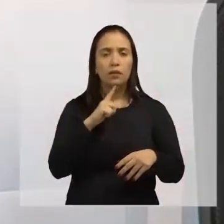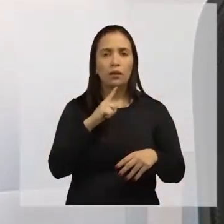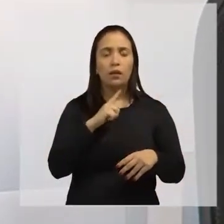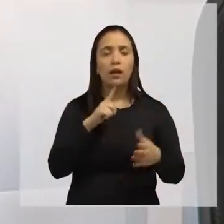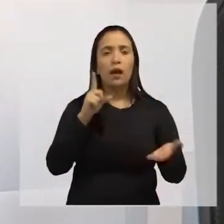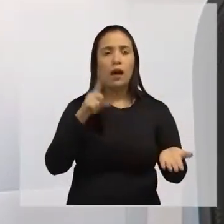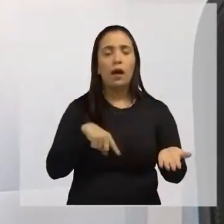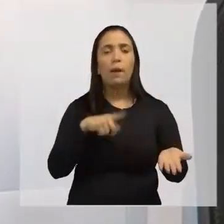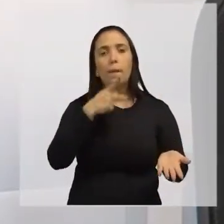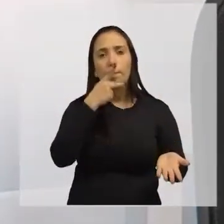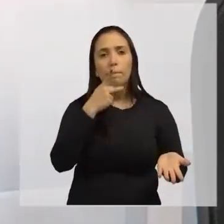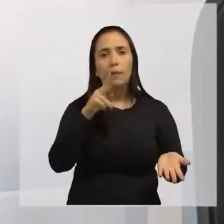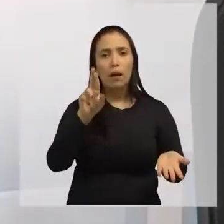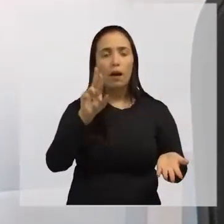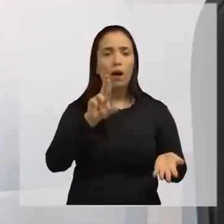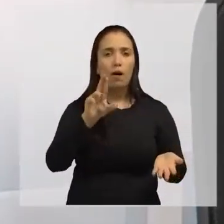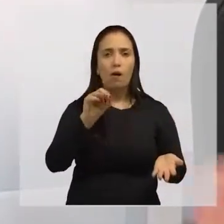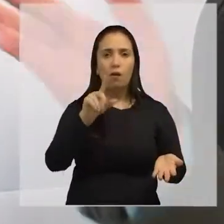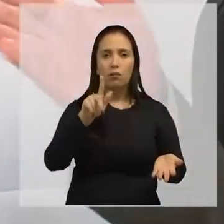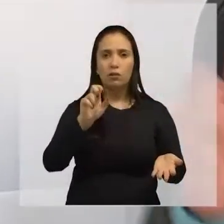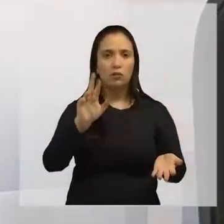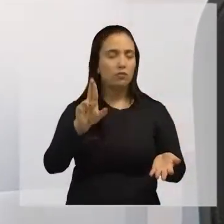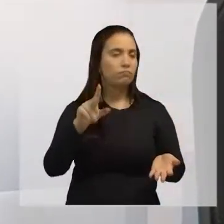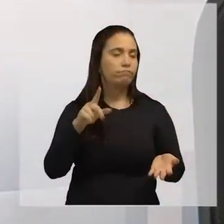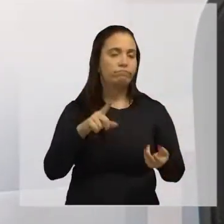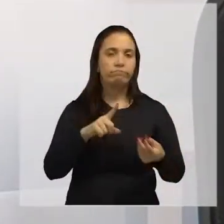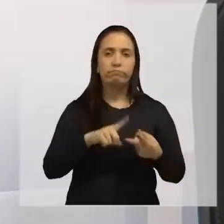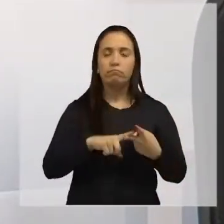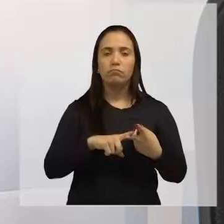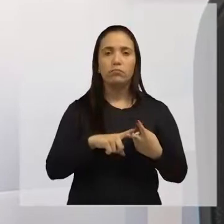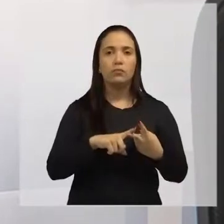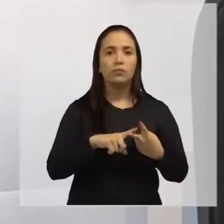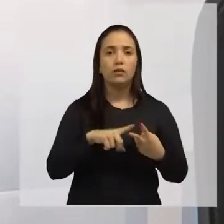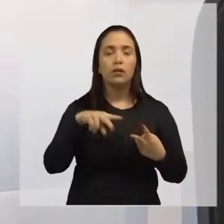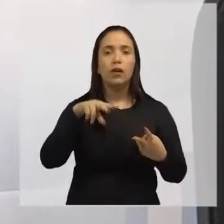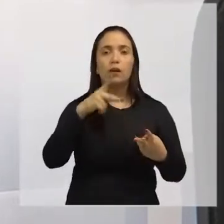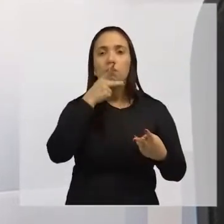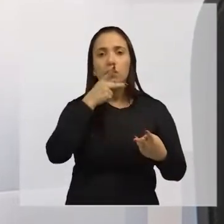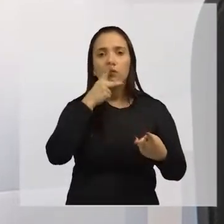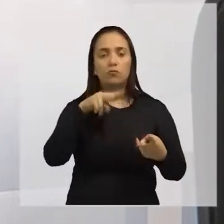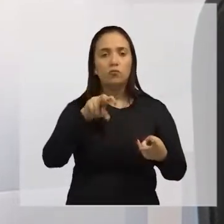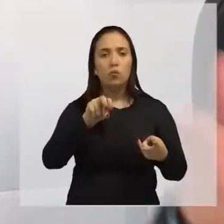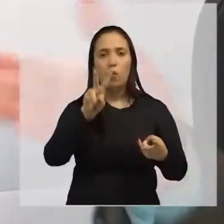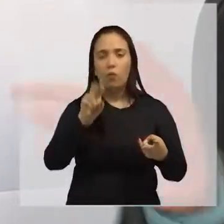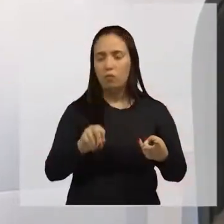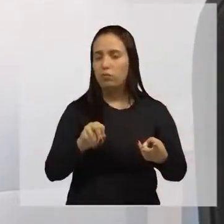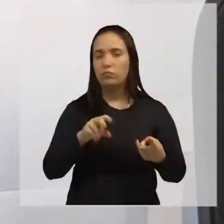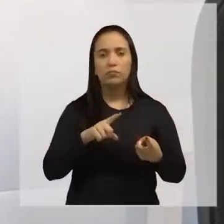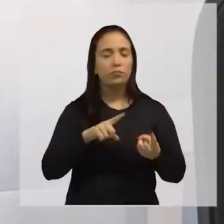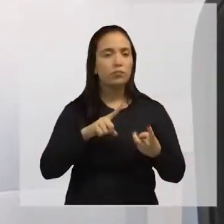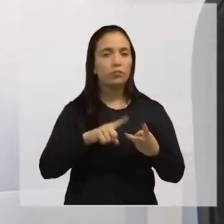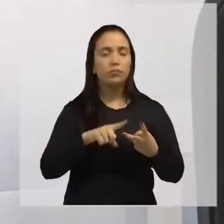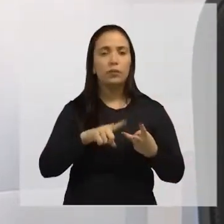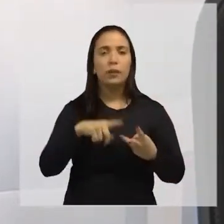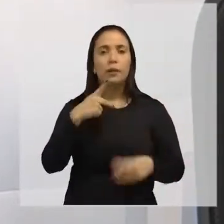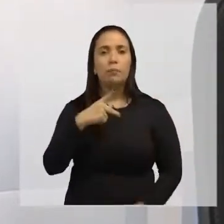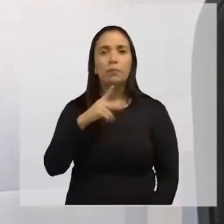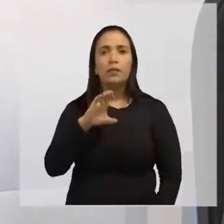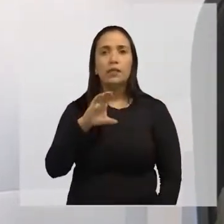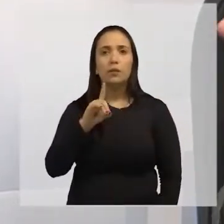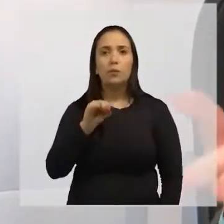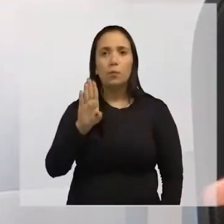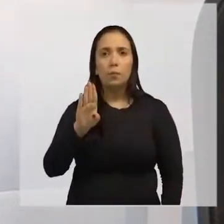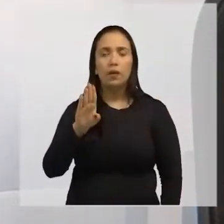do PRB, não adianta, não pegou. A Moenda, do Novo, também não pegou. Não pegou. A menina do PCdoB,